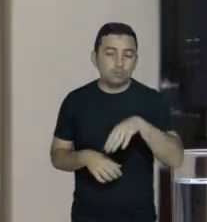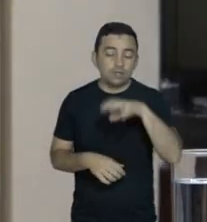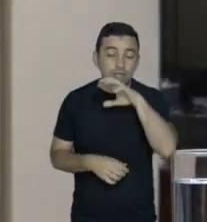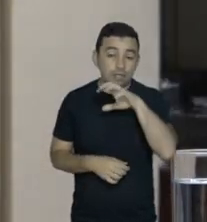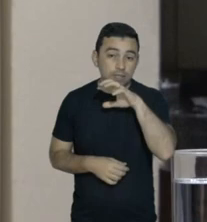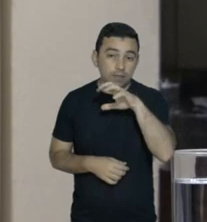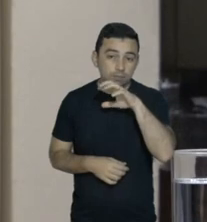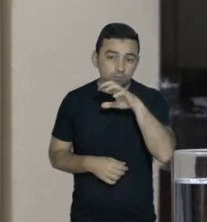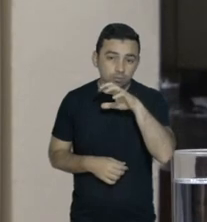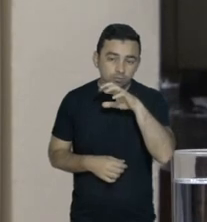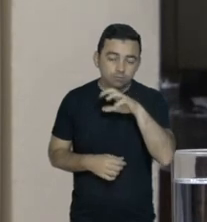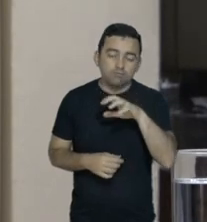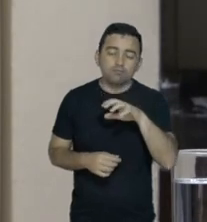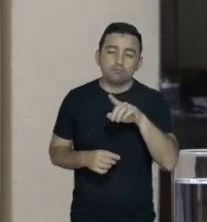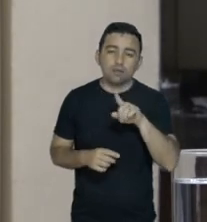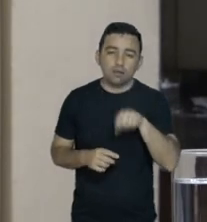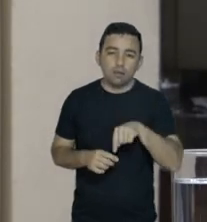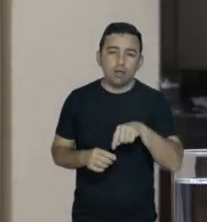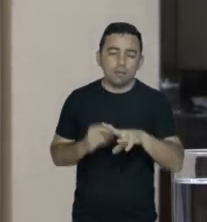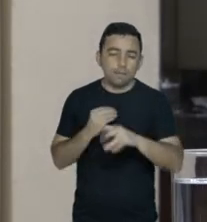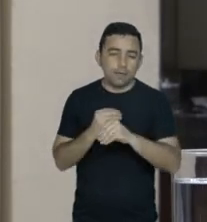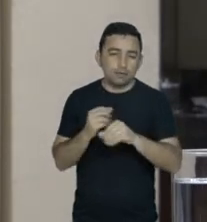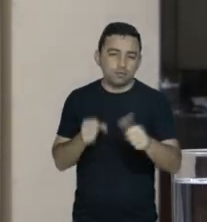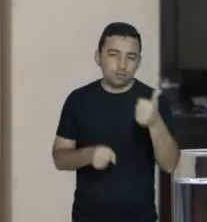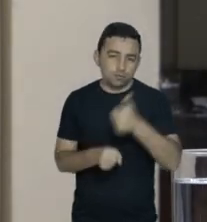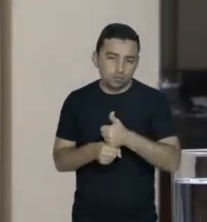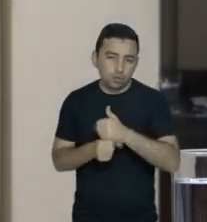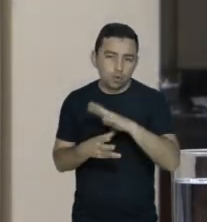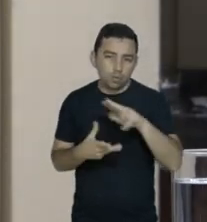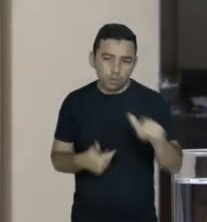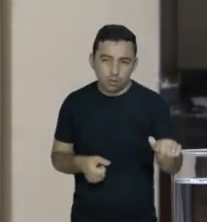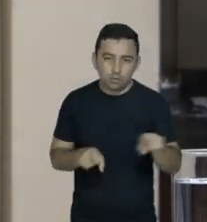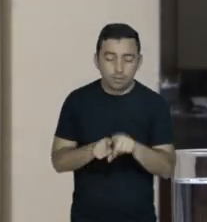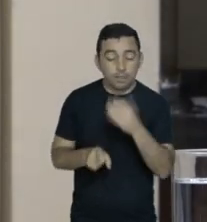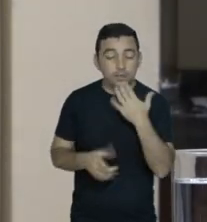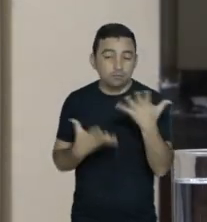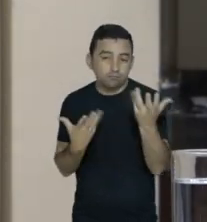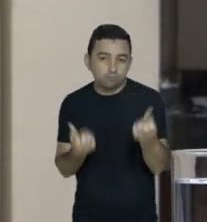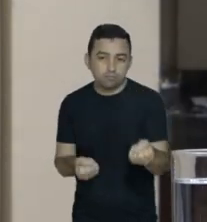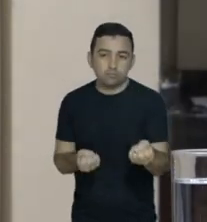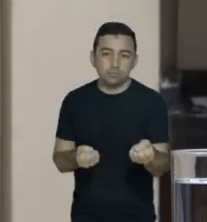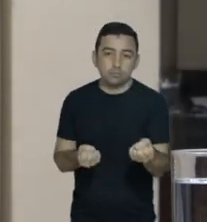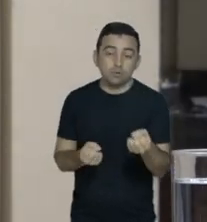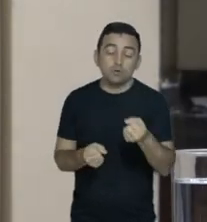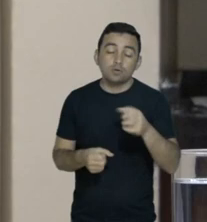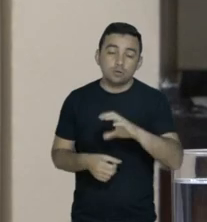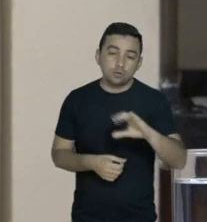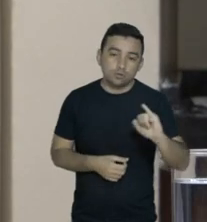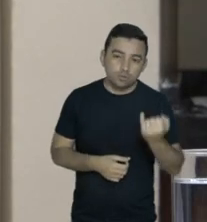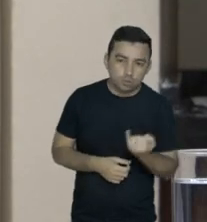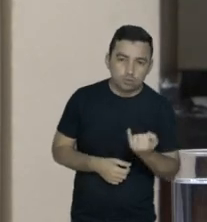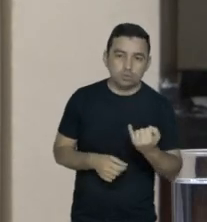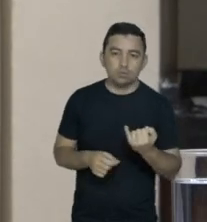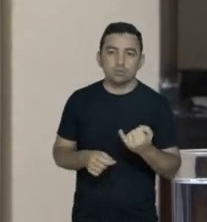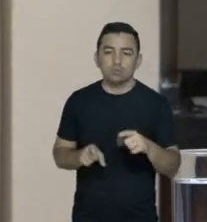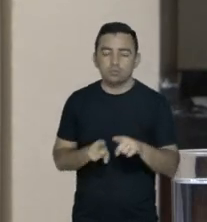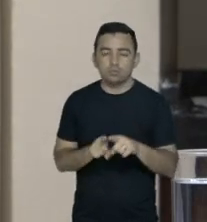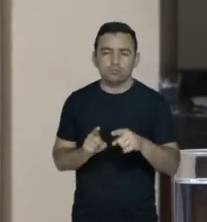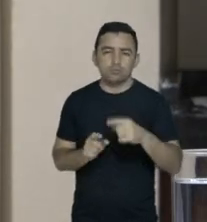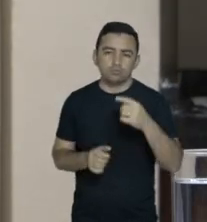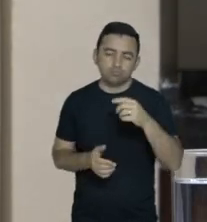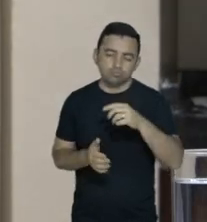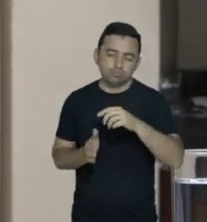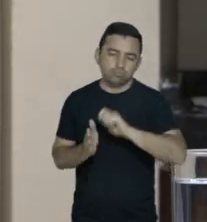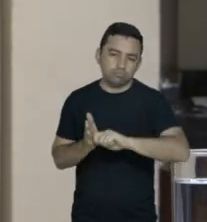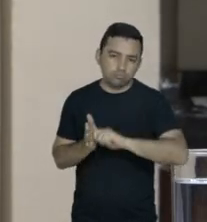providências, com emenda substitutiva global e pareceres favoráveis das comissões de Constituição e Justiça, relator deputado Valdir